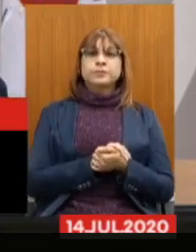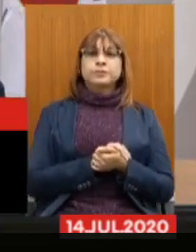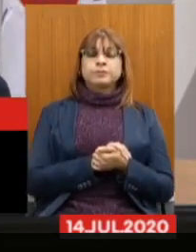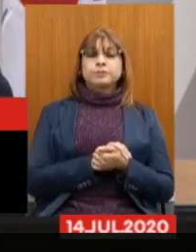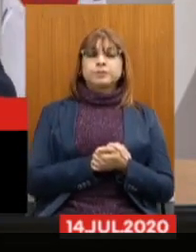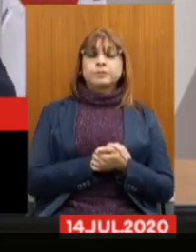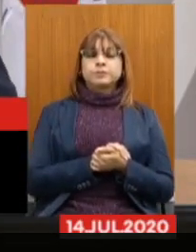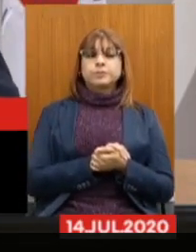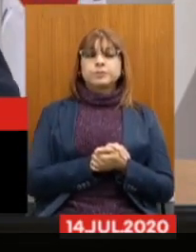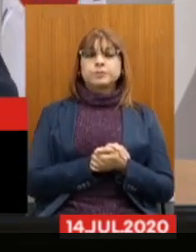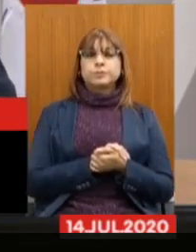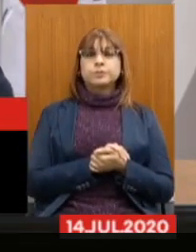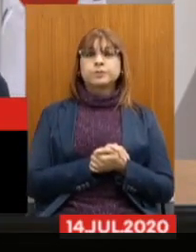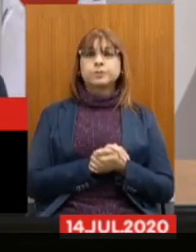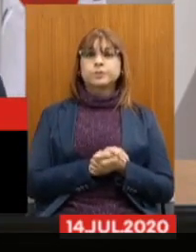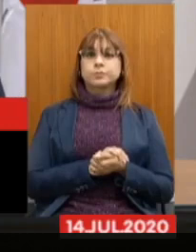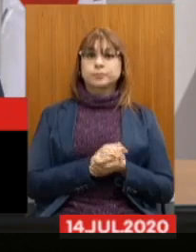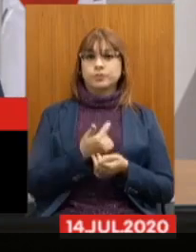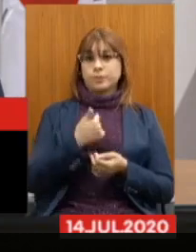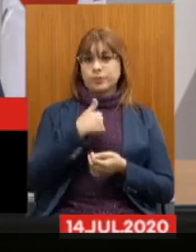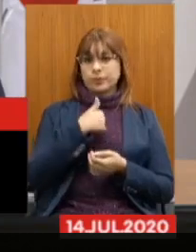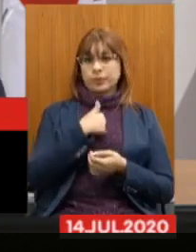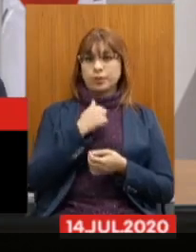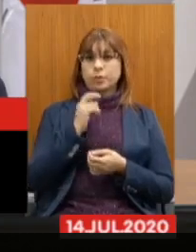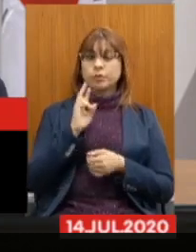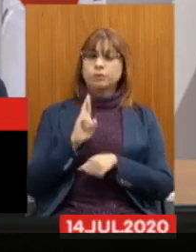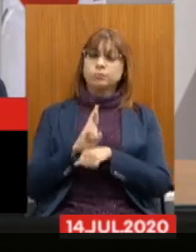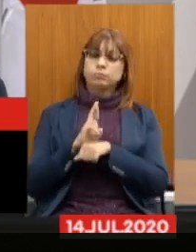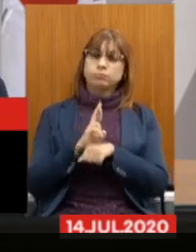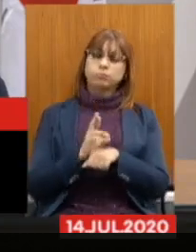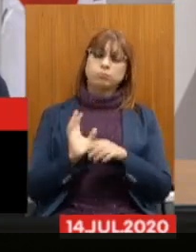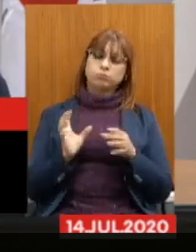Eu represento uma classe